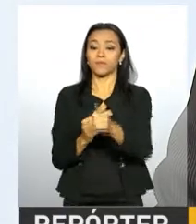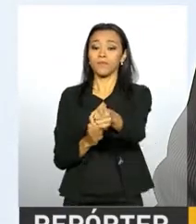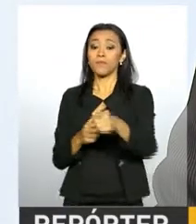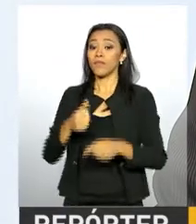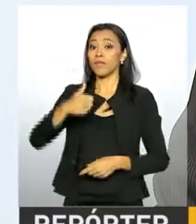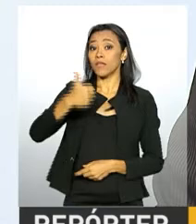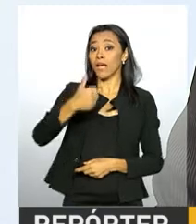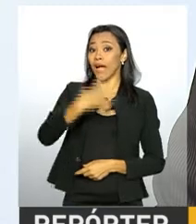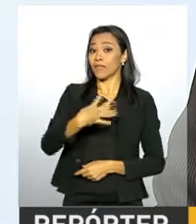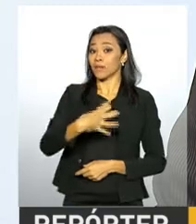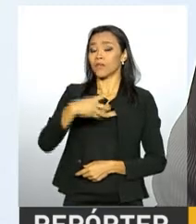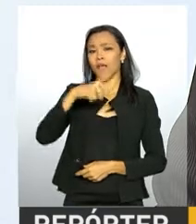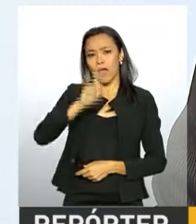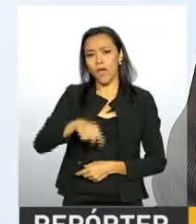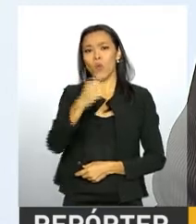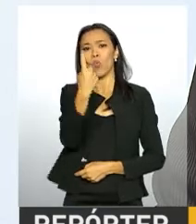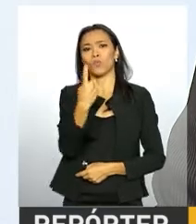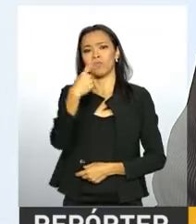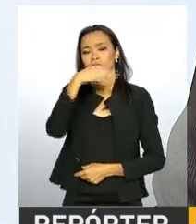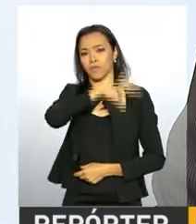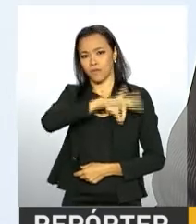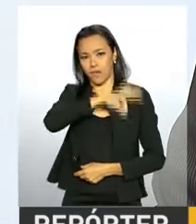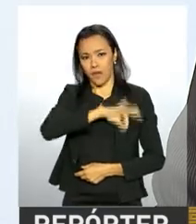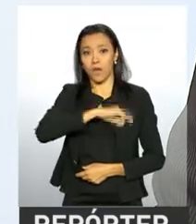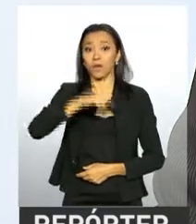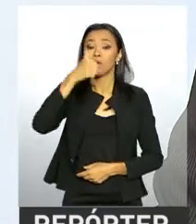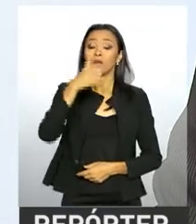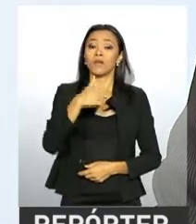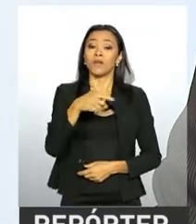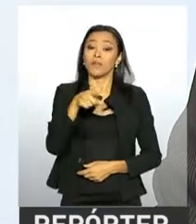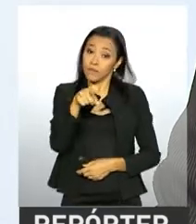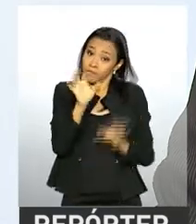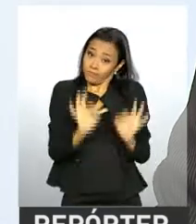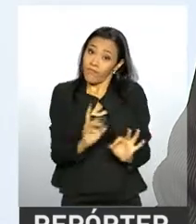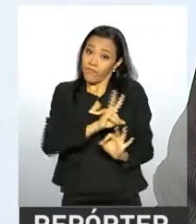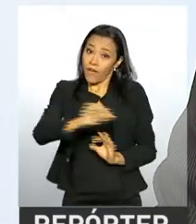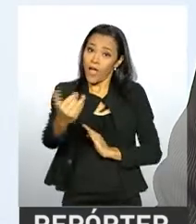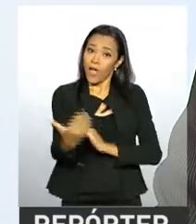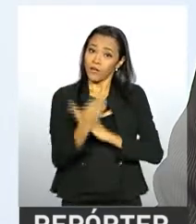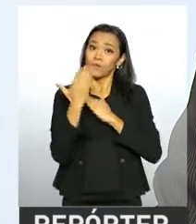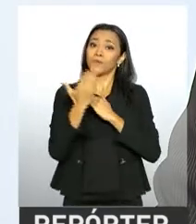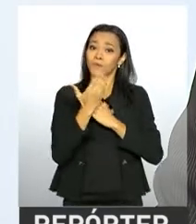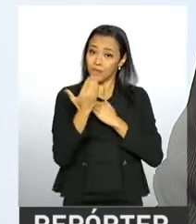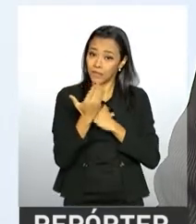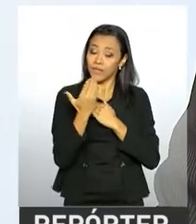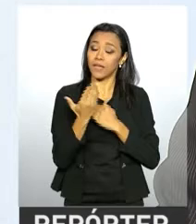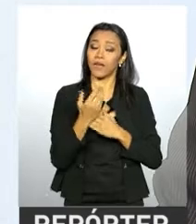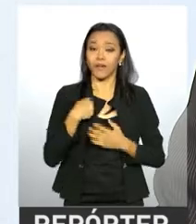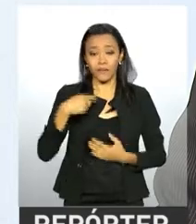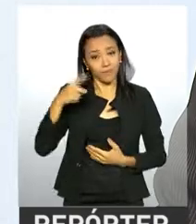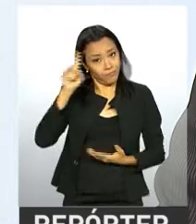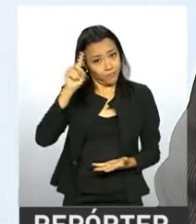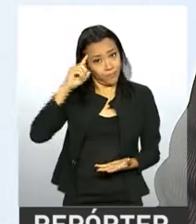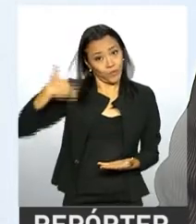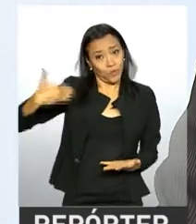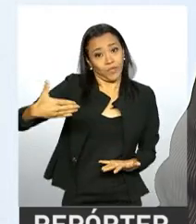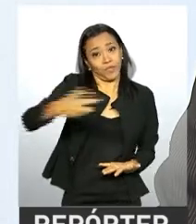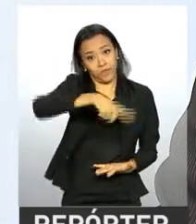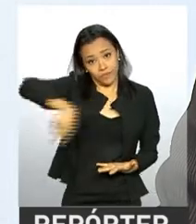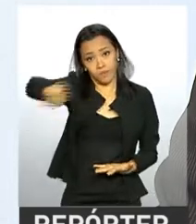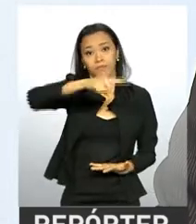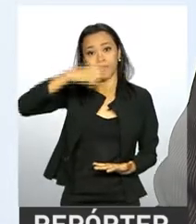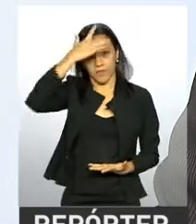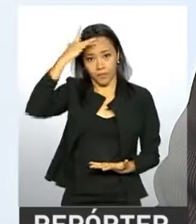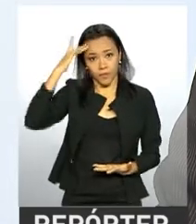corresponde ao valor de um salário não seja 880 reais que com certeza vai poder ajudar e na no dia a dia das pessoas e